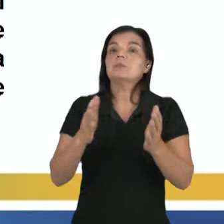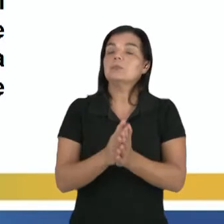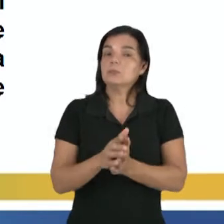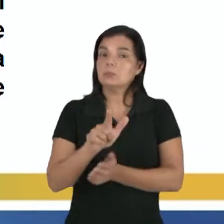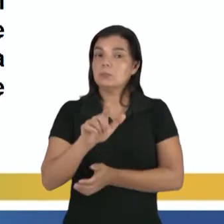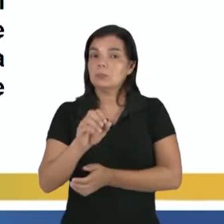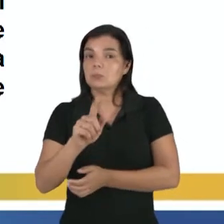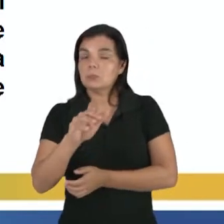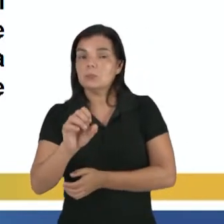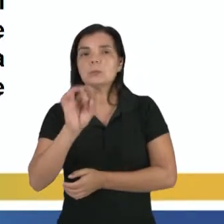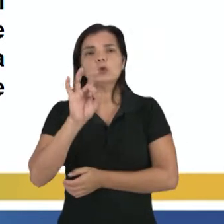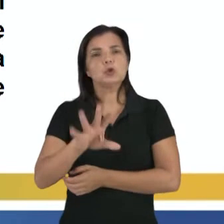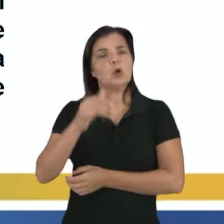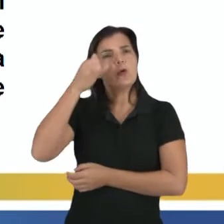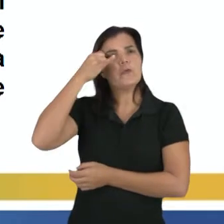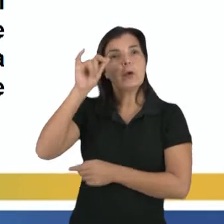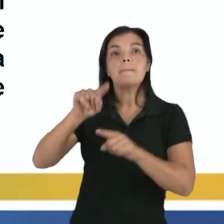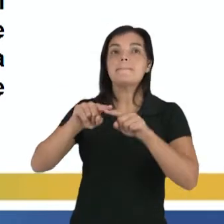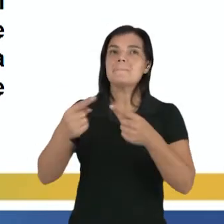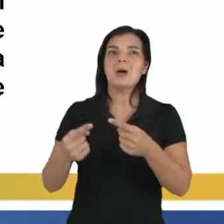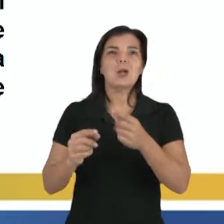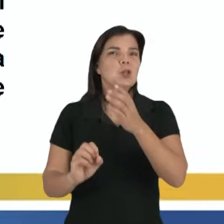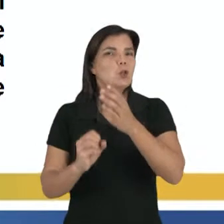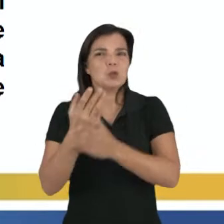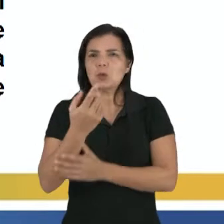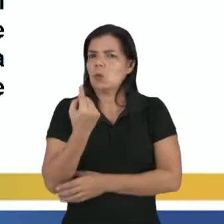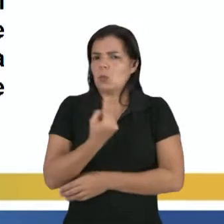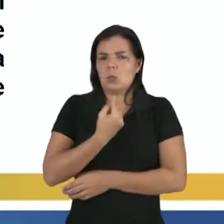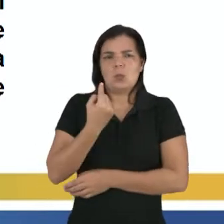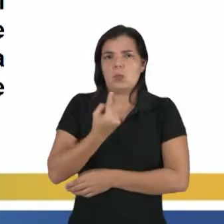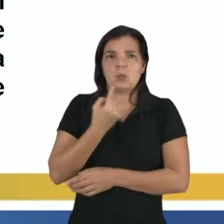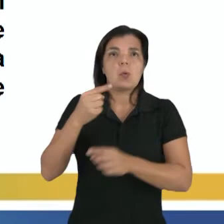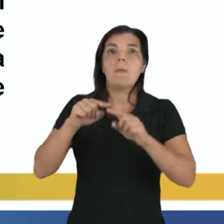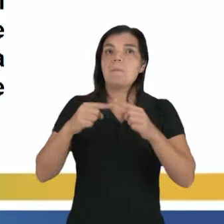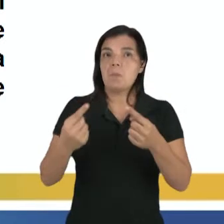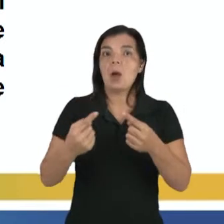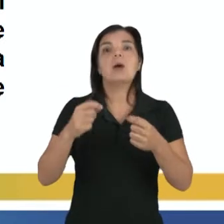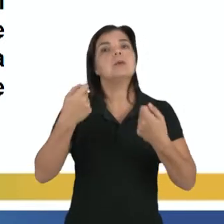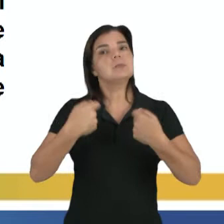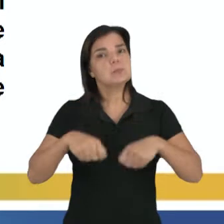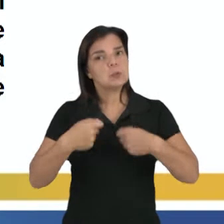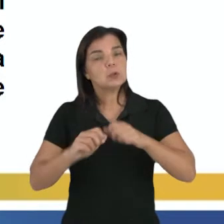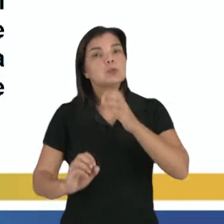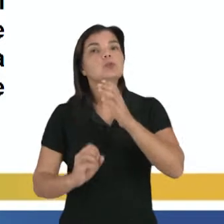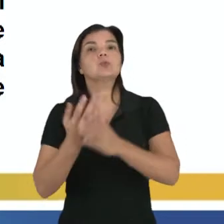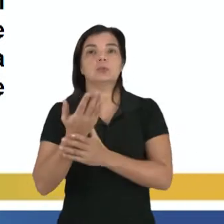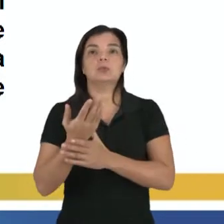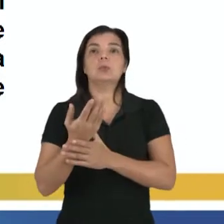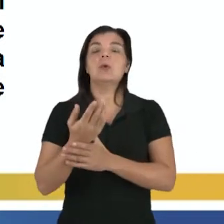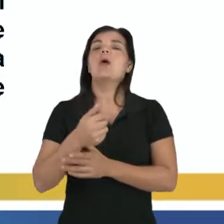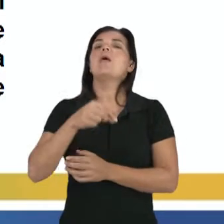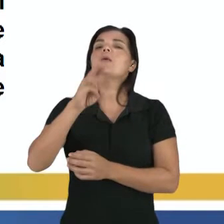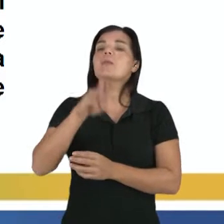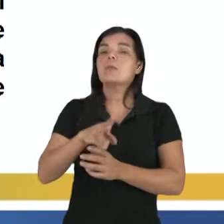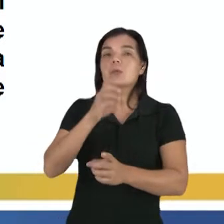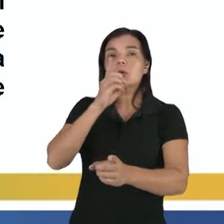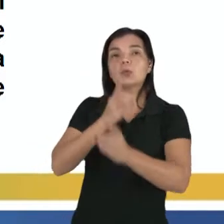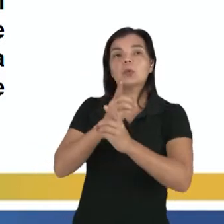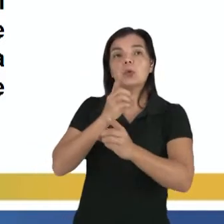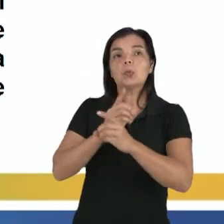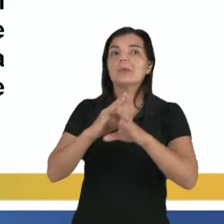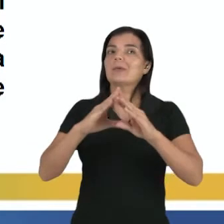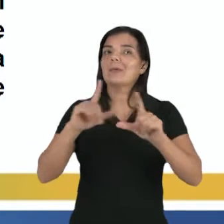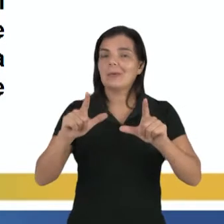em si só foi criada, então ela não nasce por si só, ela nasce por uma necessidade. E aí quem descobriu a lógica,